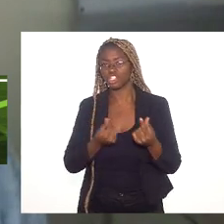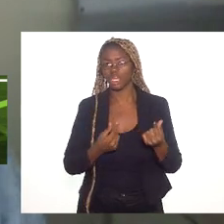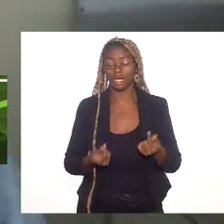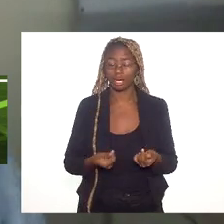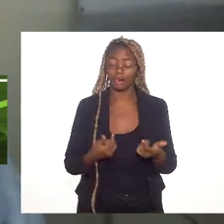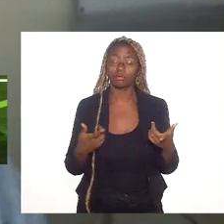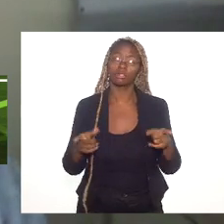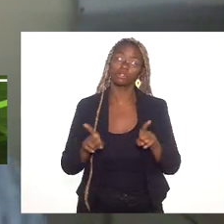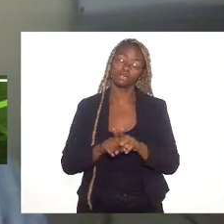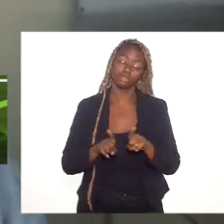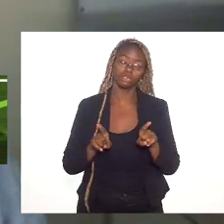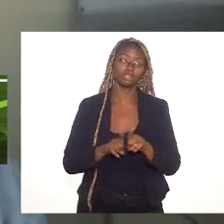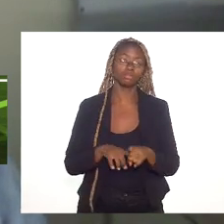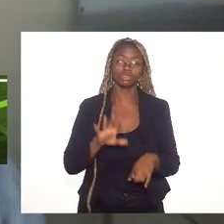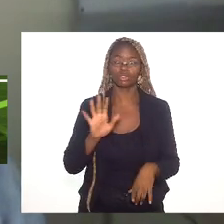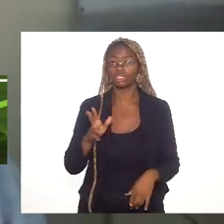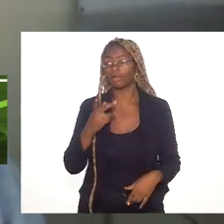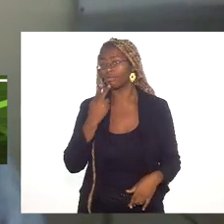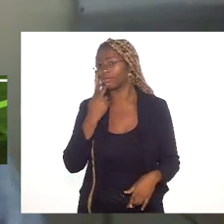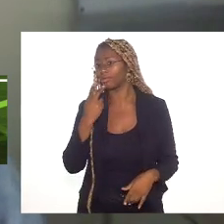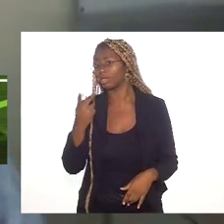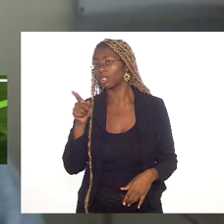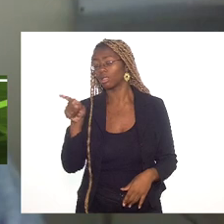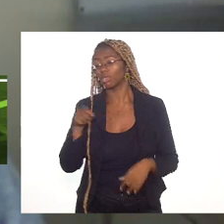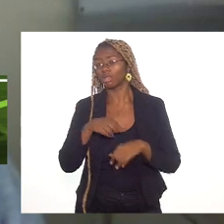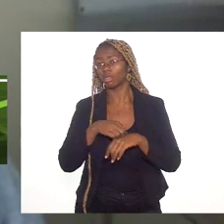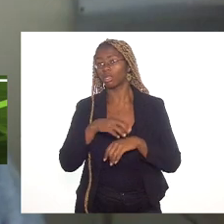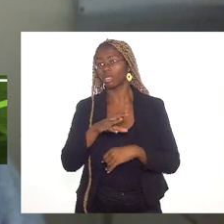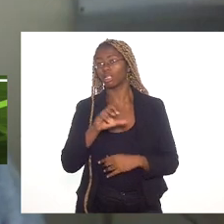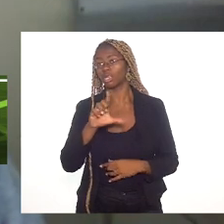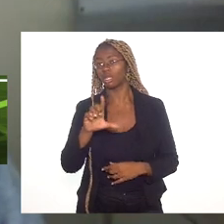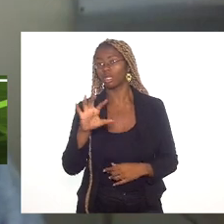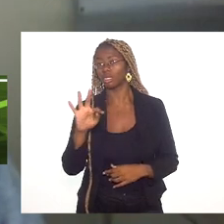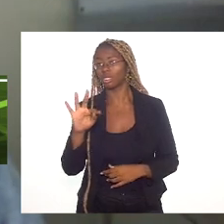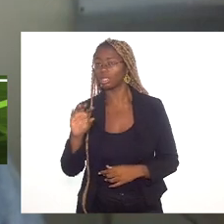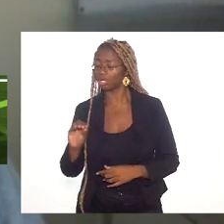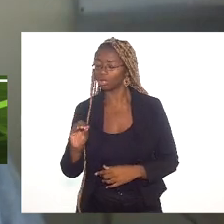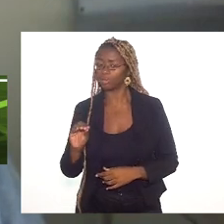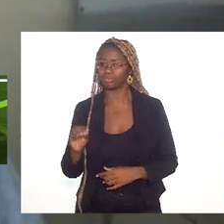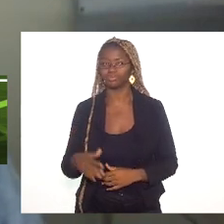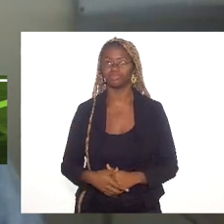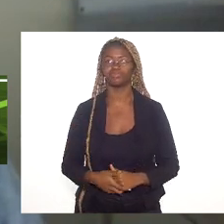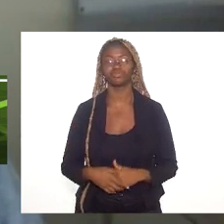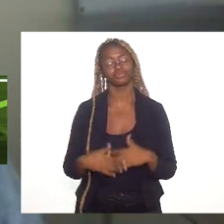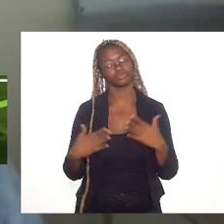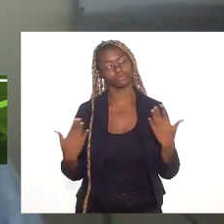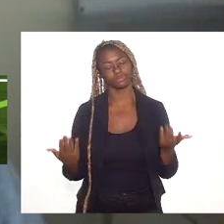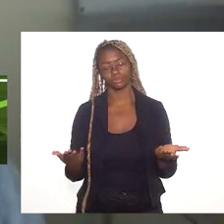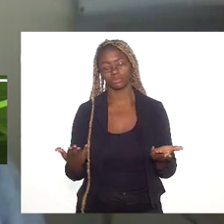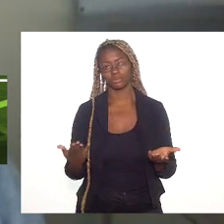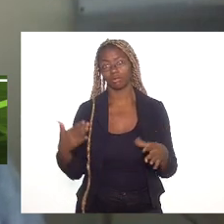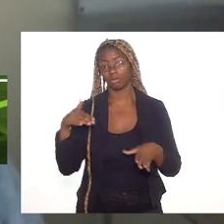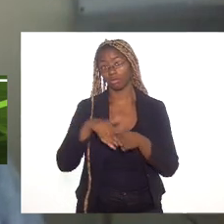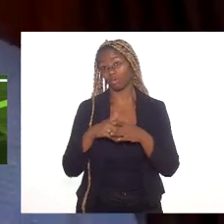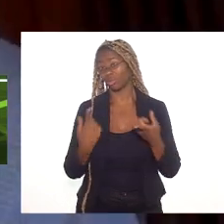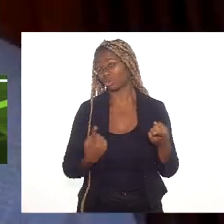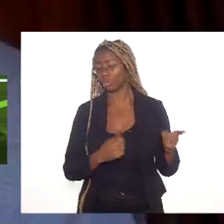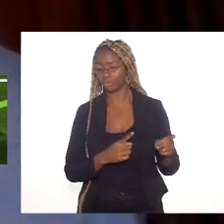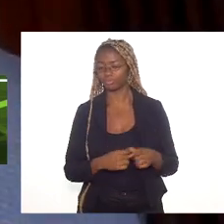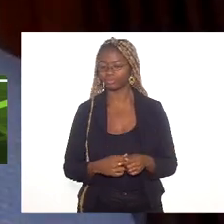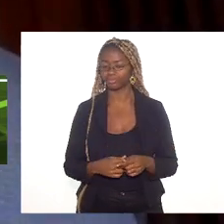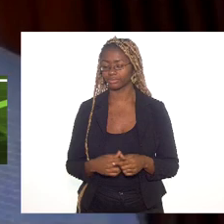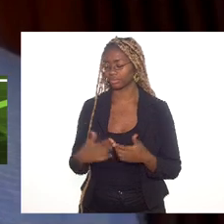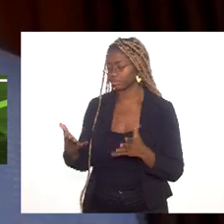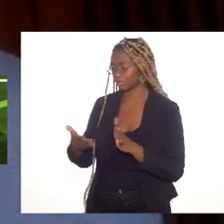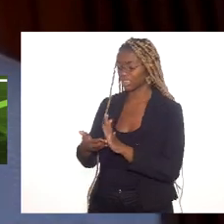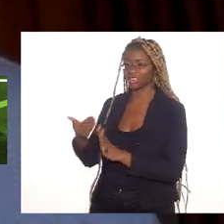fortemente explicitada na mensagem da LDO que chegou a essa casa. É o voto, senhor presidente. Eu vou retirar de